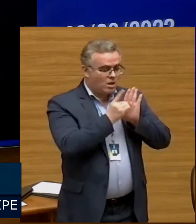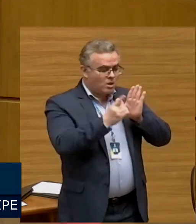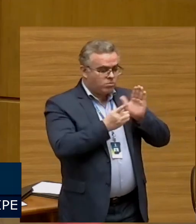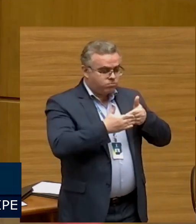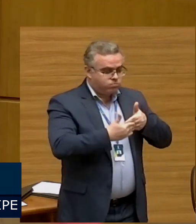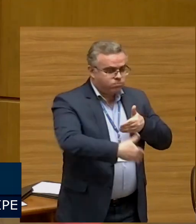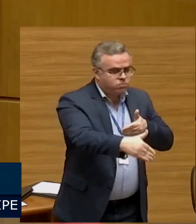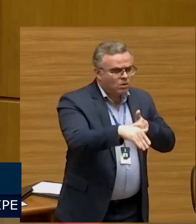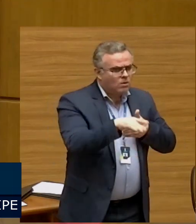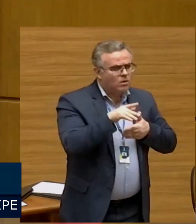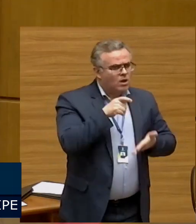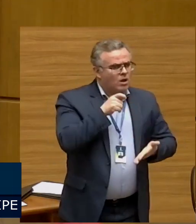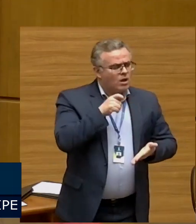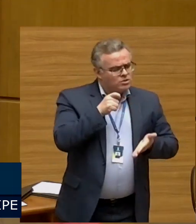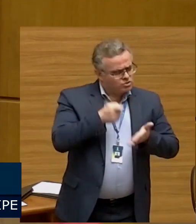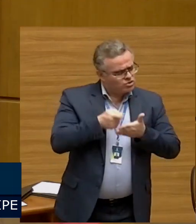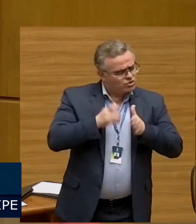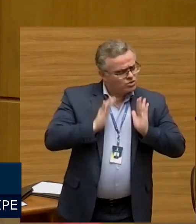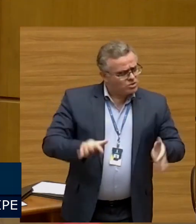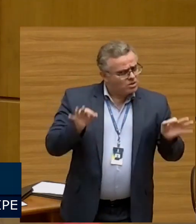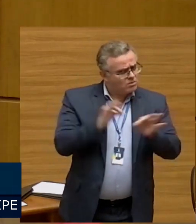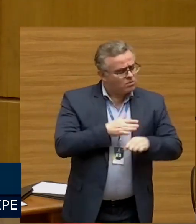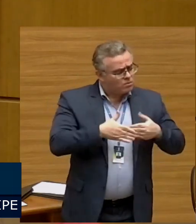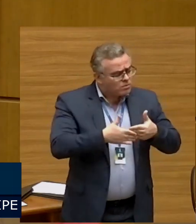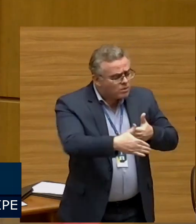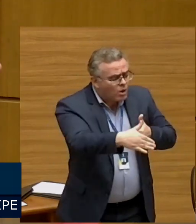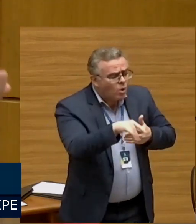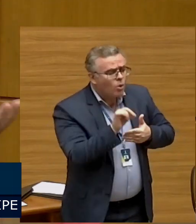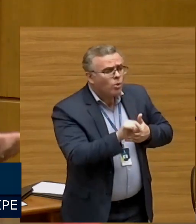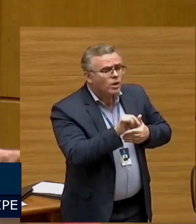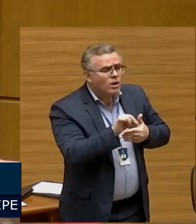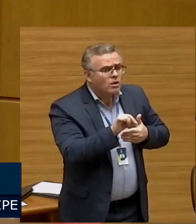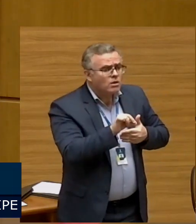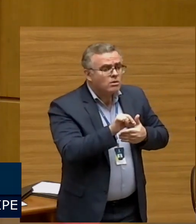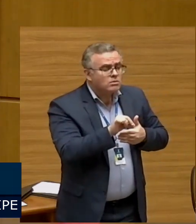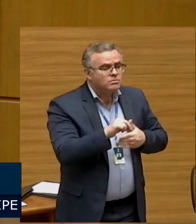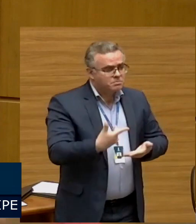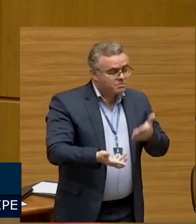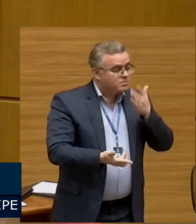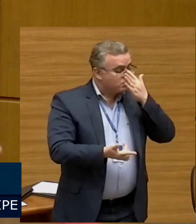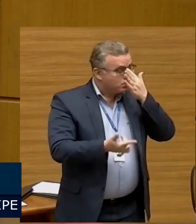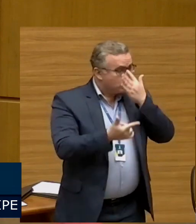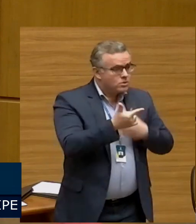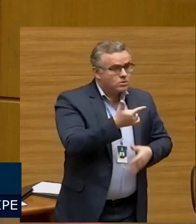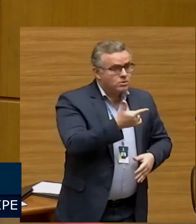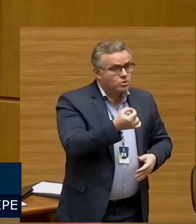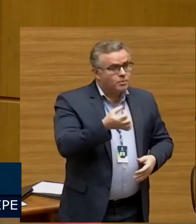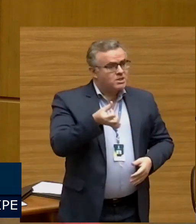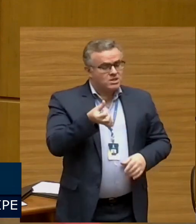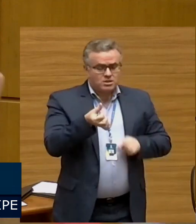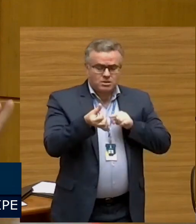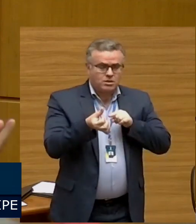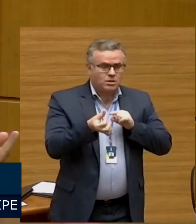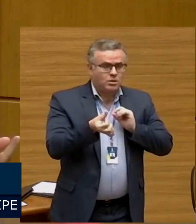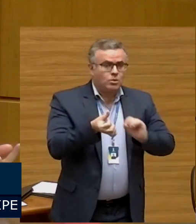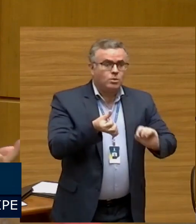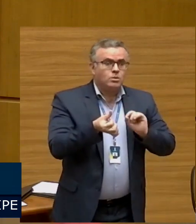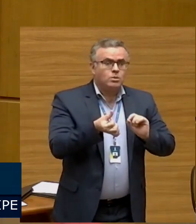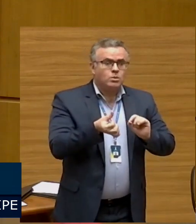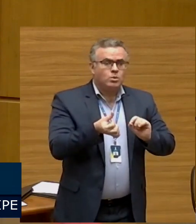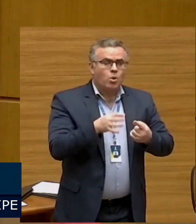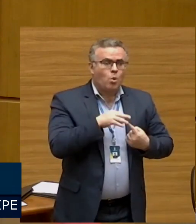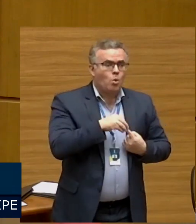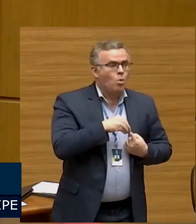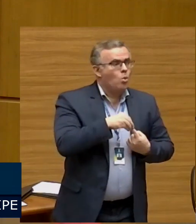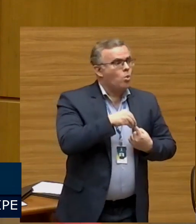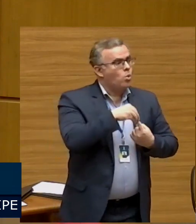Com essas determinações, o que que aconteceu? No ano de 2006, apenas existia um instituto, que era